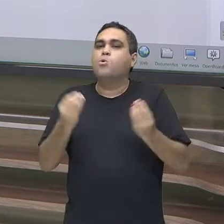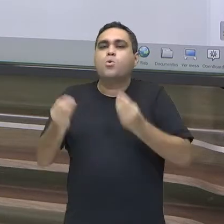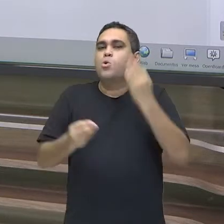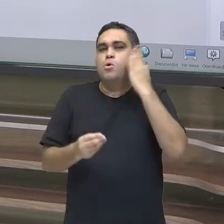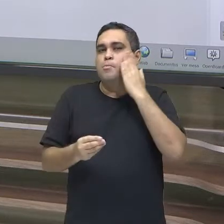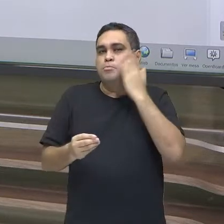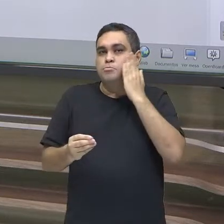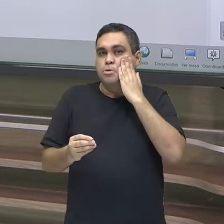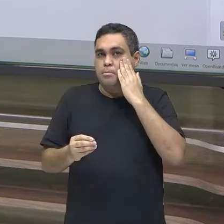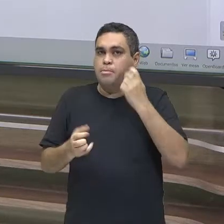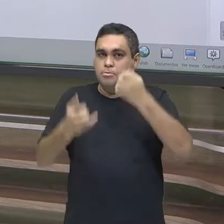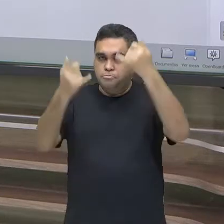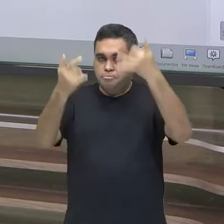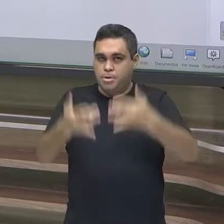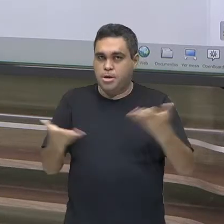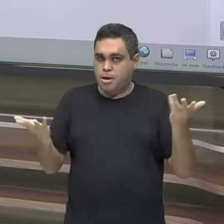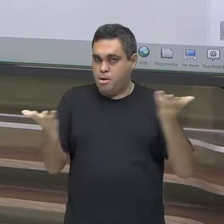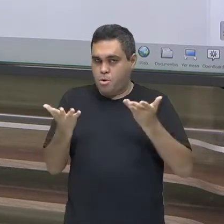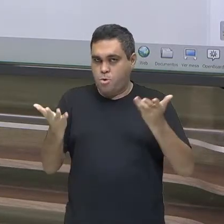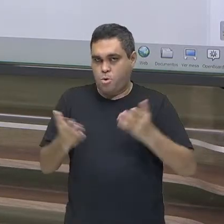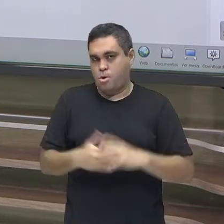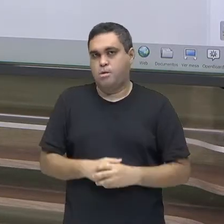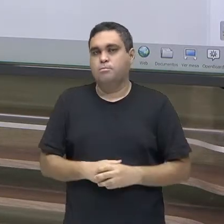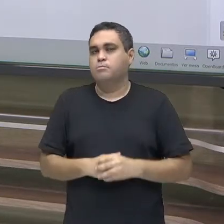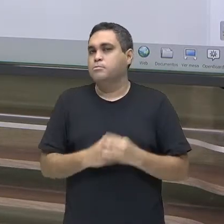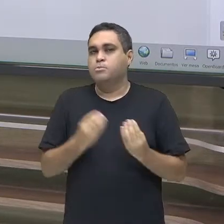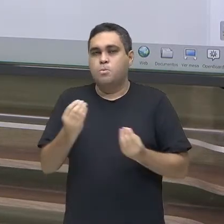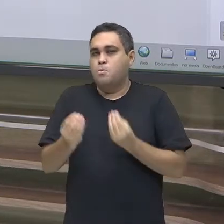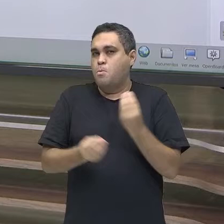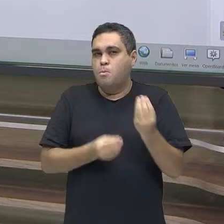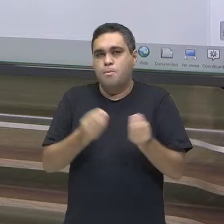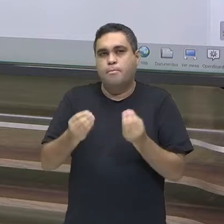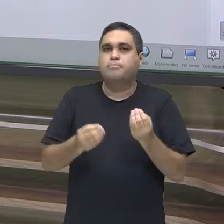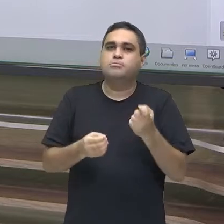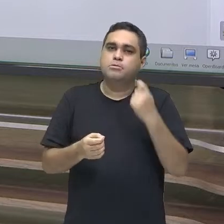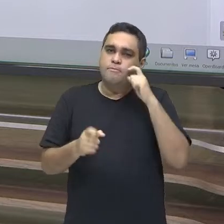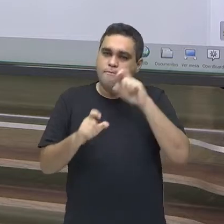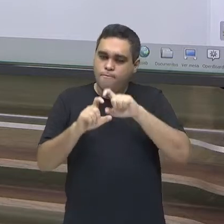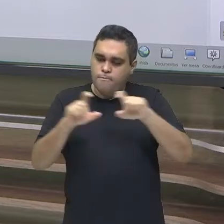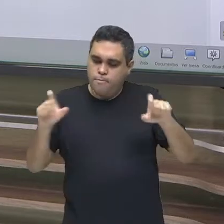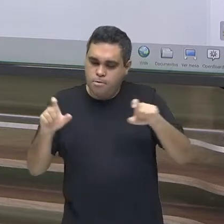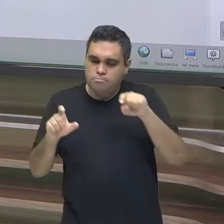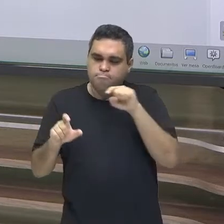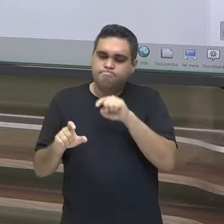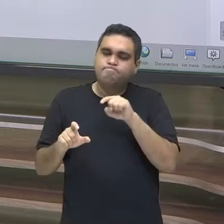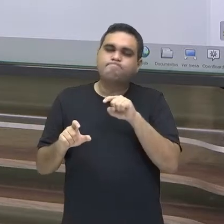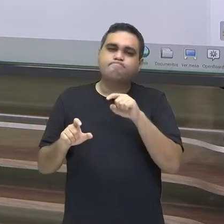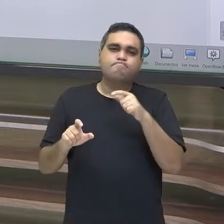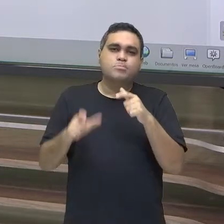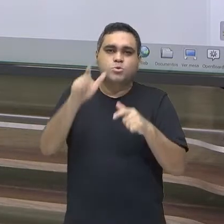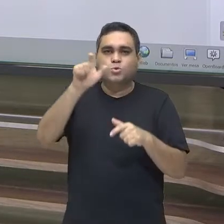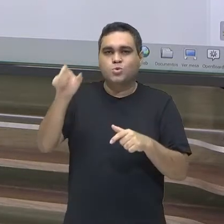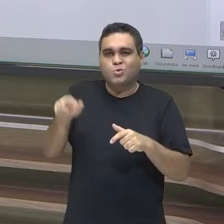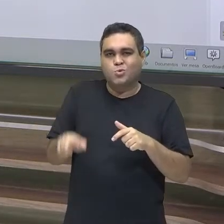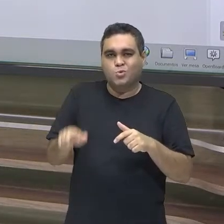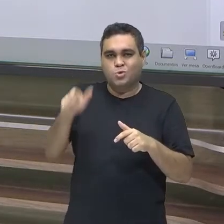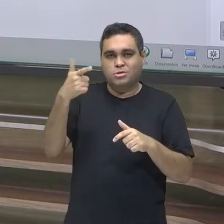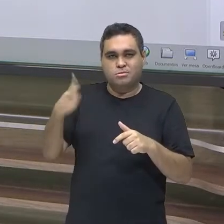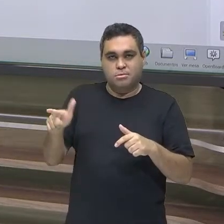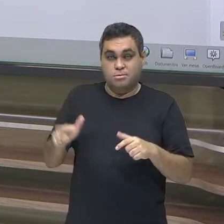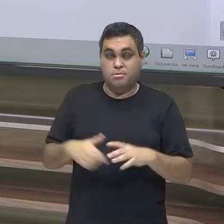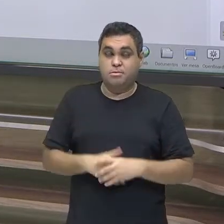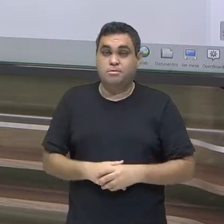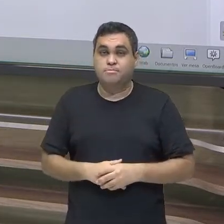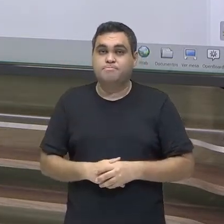essas situações, né? Quais são as circunstâncias em que você terá orações sem sujeito? Não